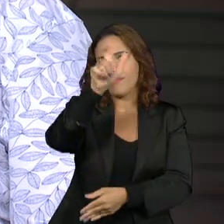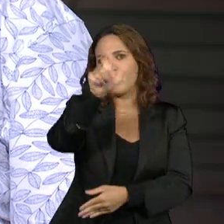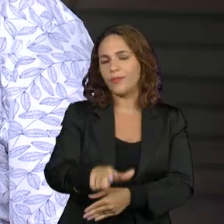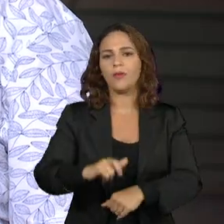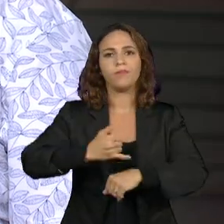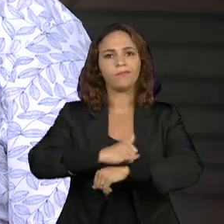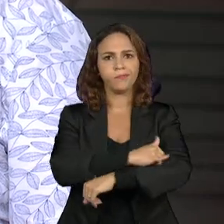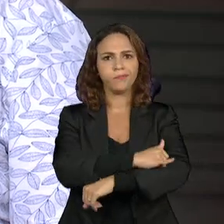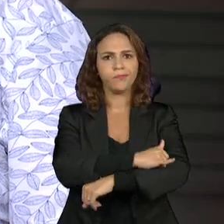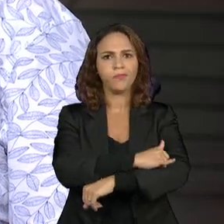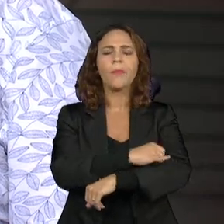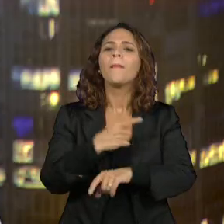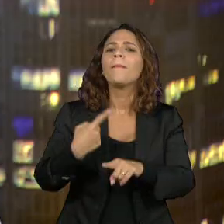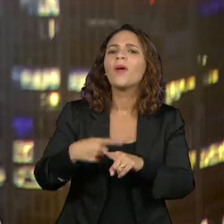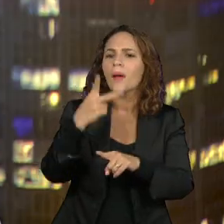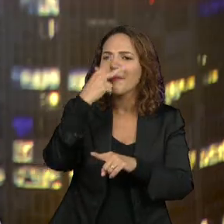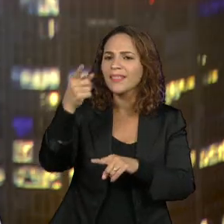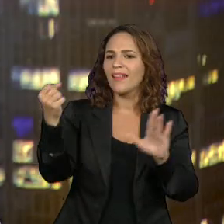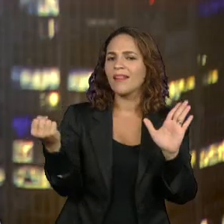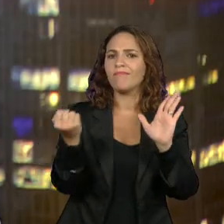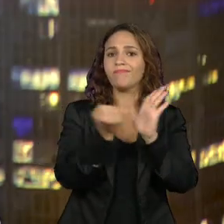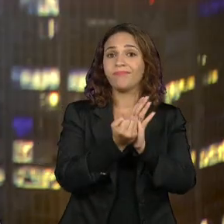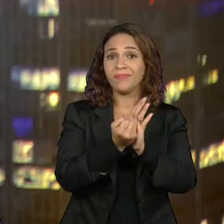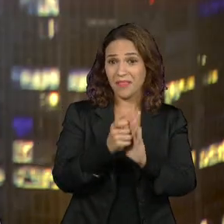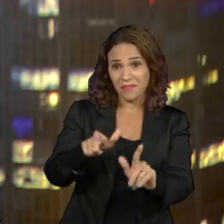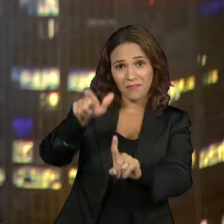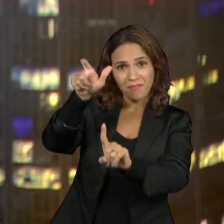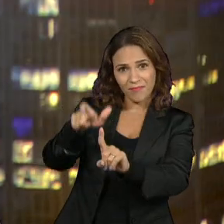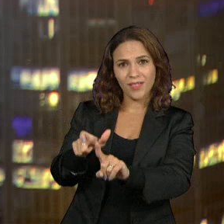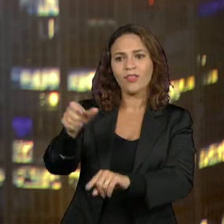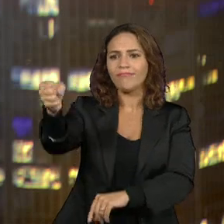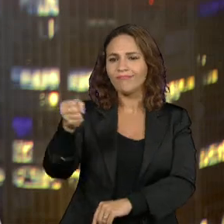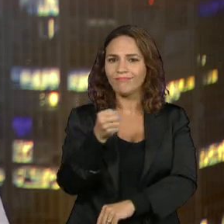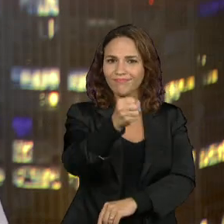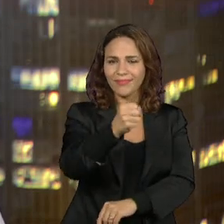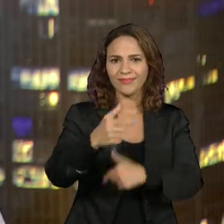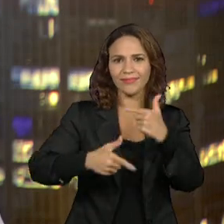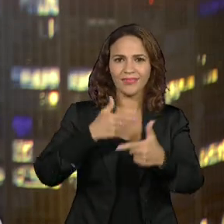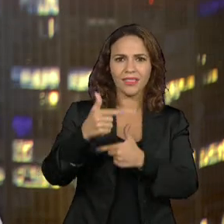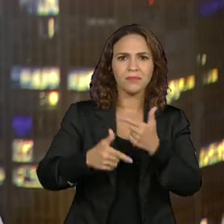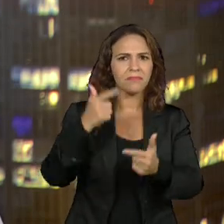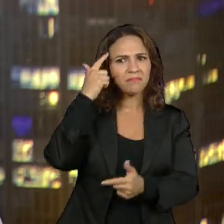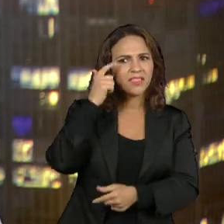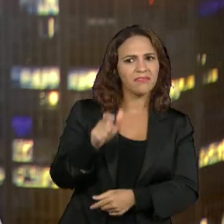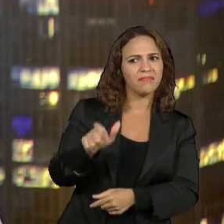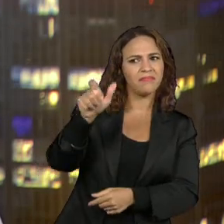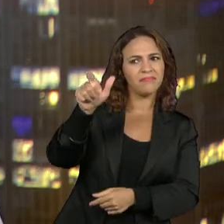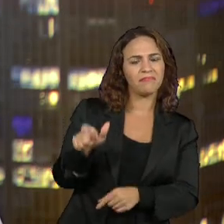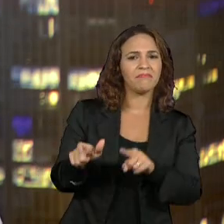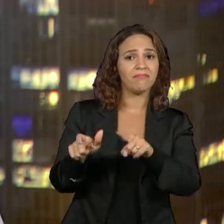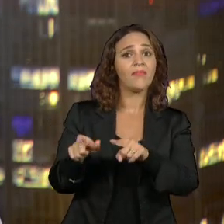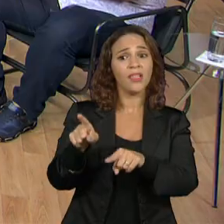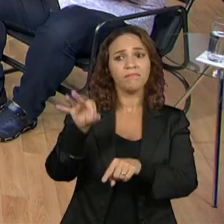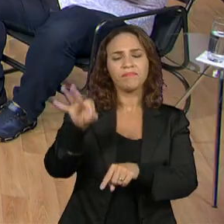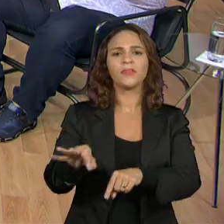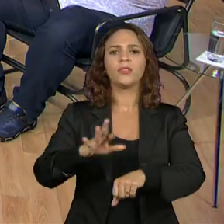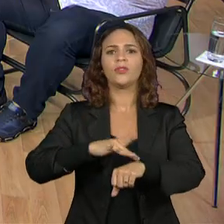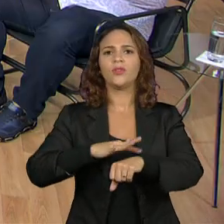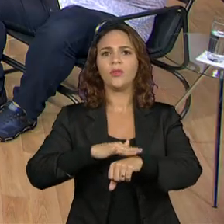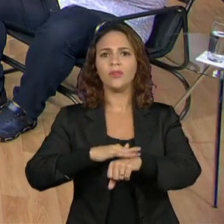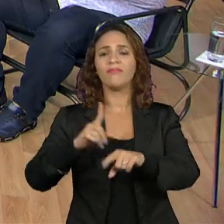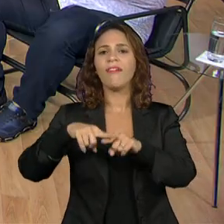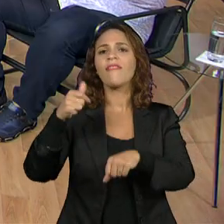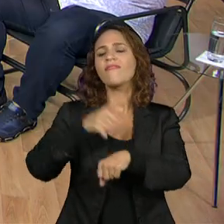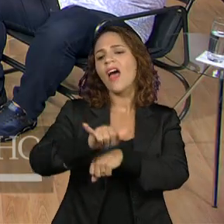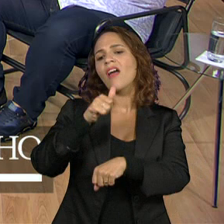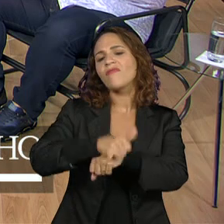entra a questão da classificação. Quem contrata uma pessoa gorda está acreditando que é uma pessoa doente, que vai ficar